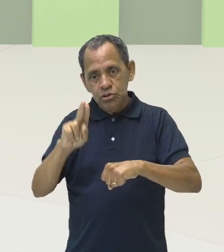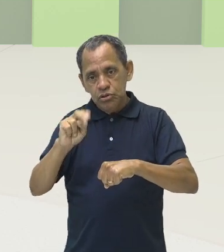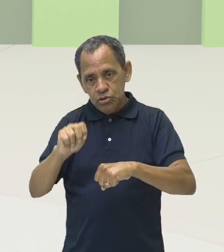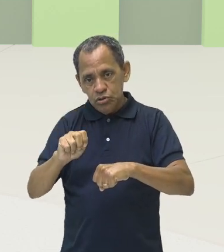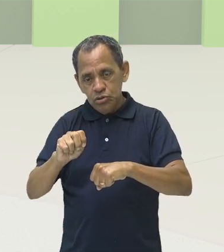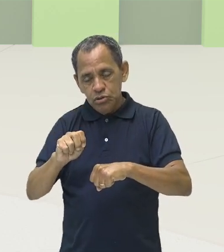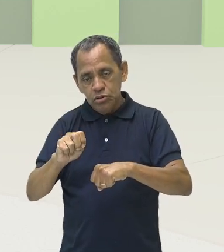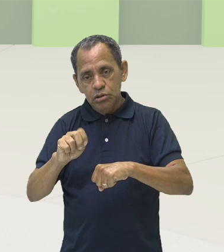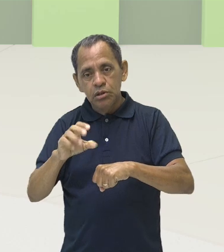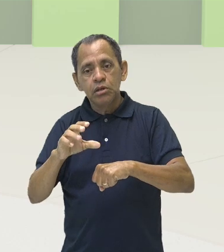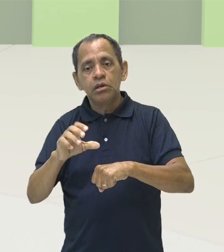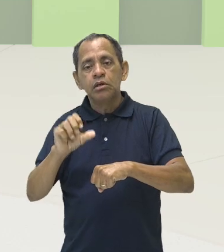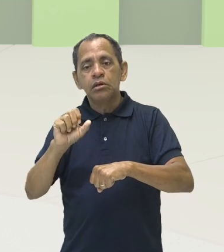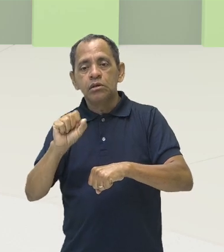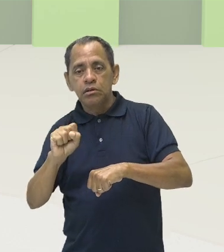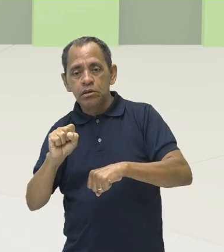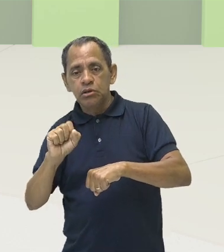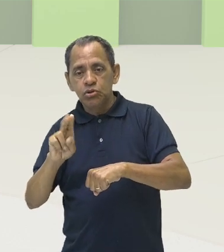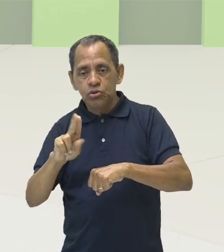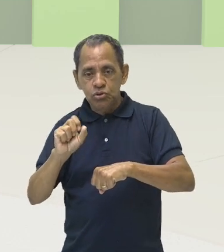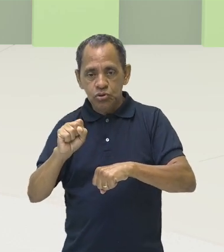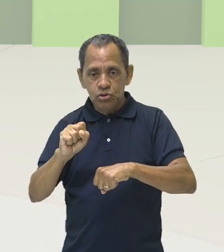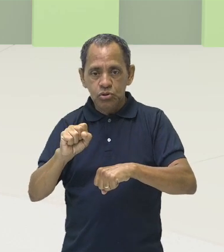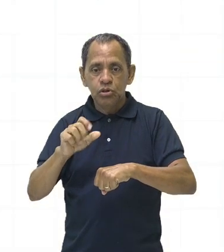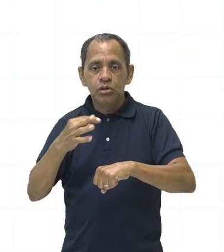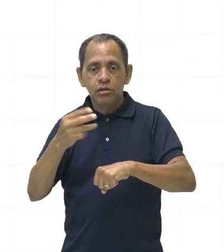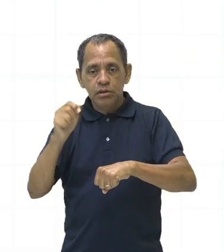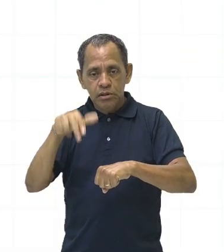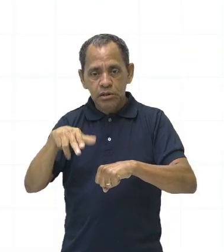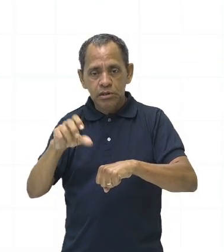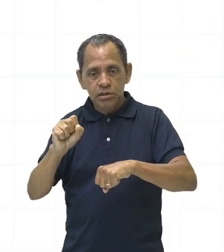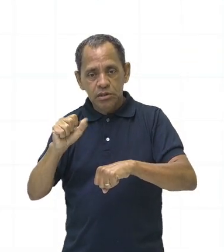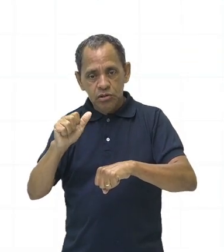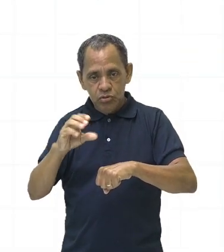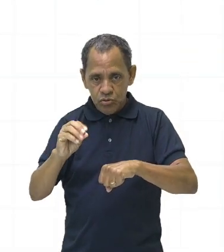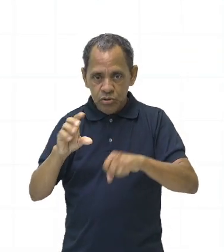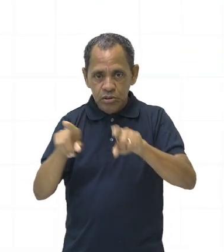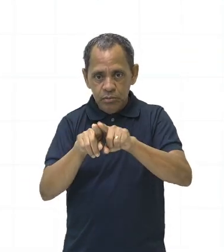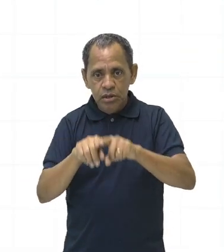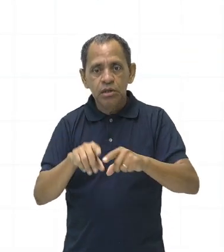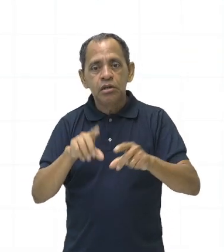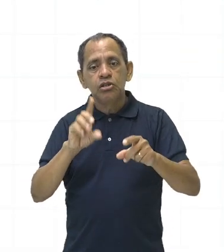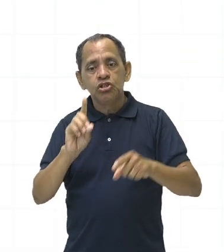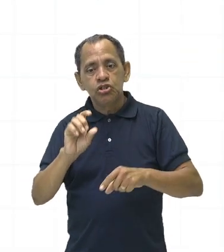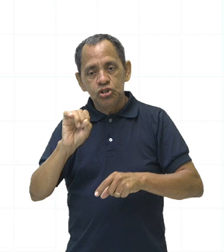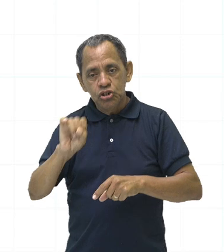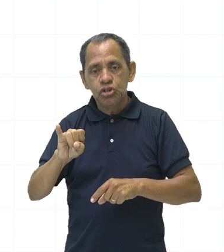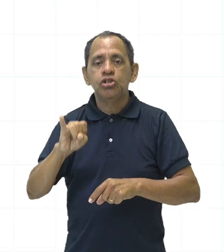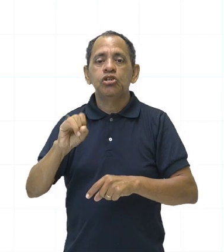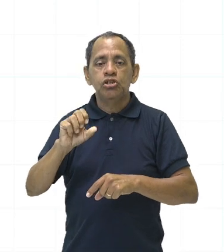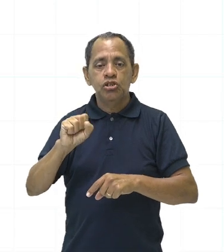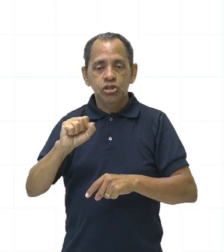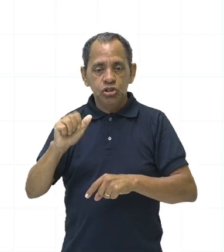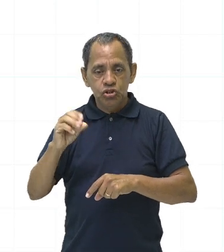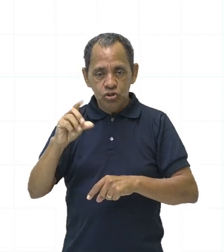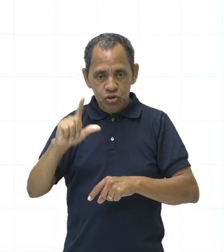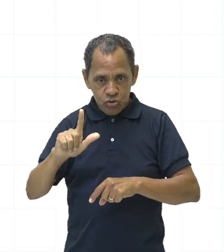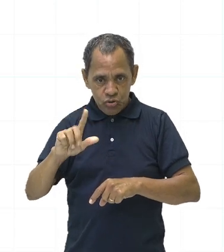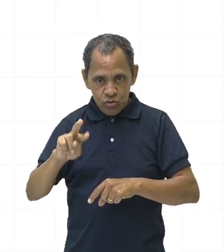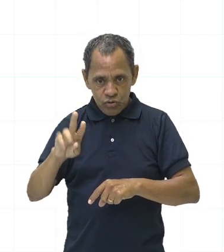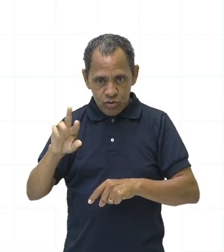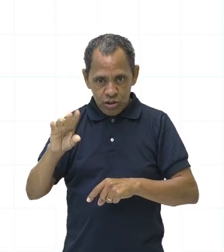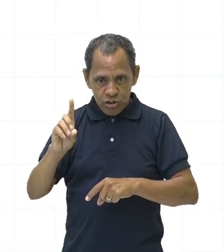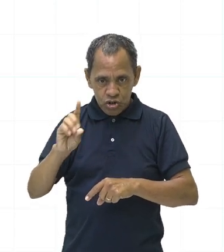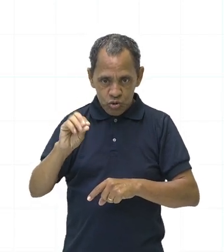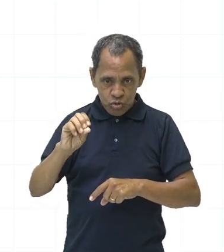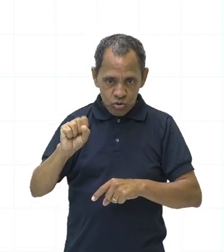dissolvidos. Vamos ver o que são os sólidos em suspensão. Os sólidos em suspensão, resíduo que permanece no filtro